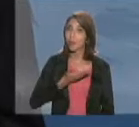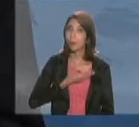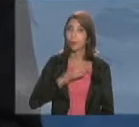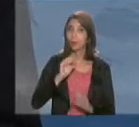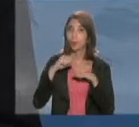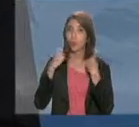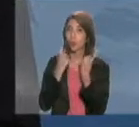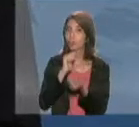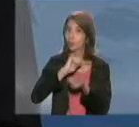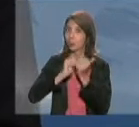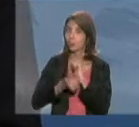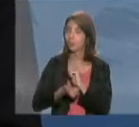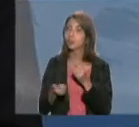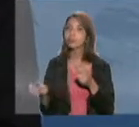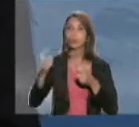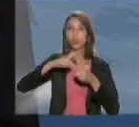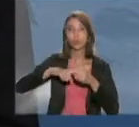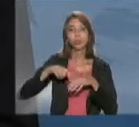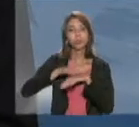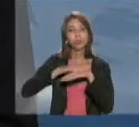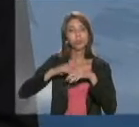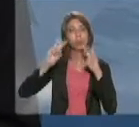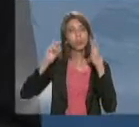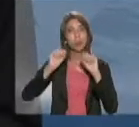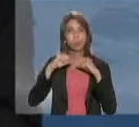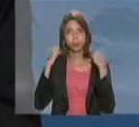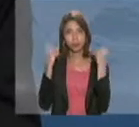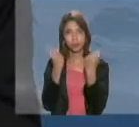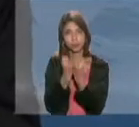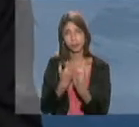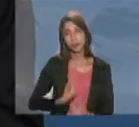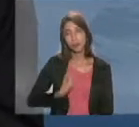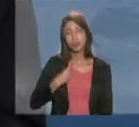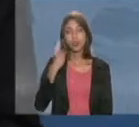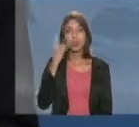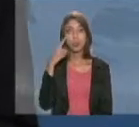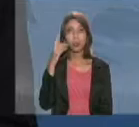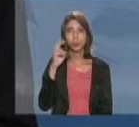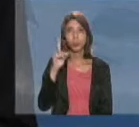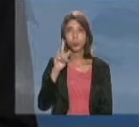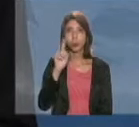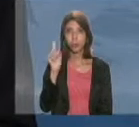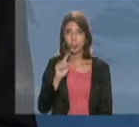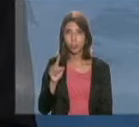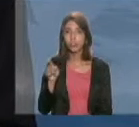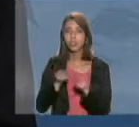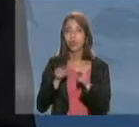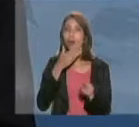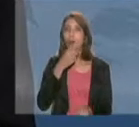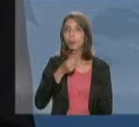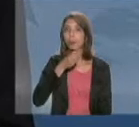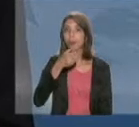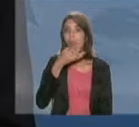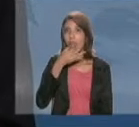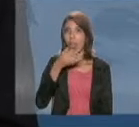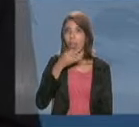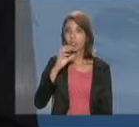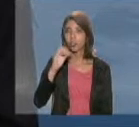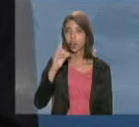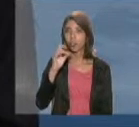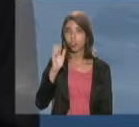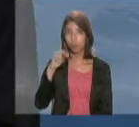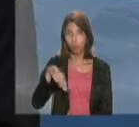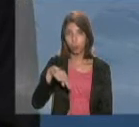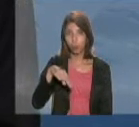Muito bem, amigos do Arena Esportiva, estamos de volta tratando do assunto Maracanã. As presenças do deputado Luiz Paulo e também